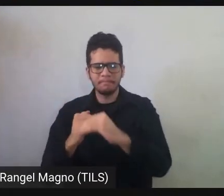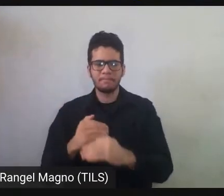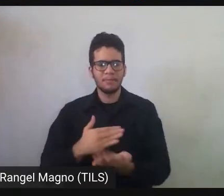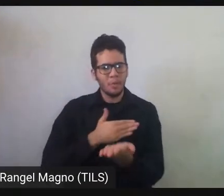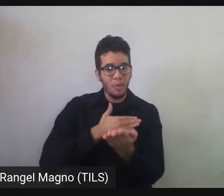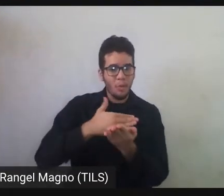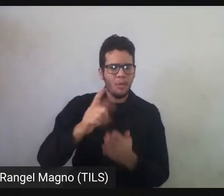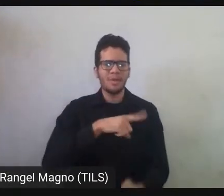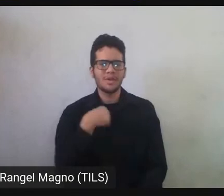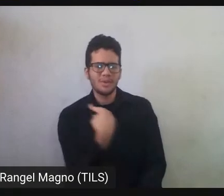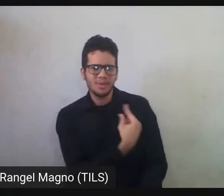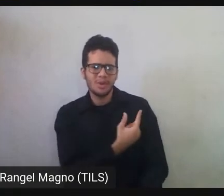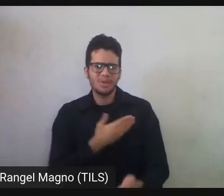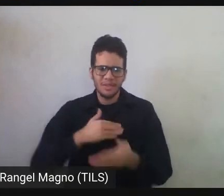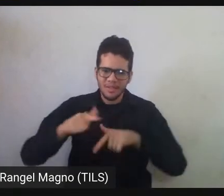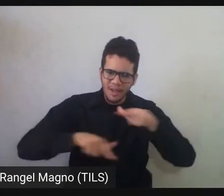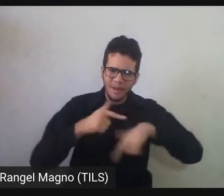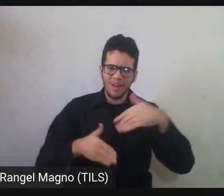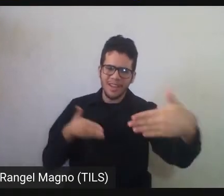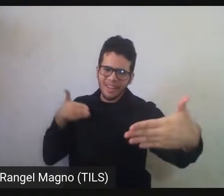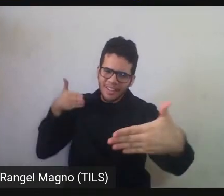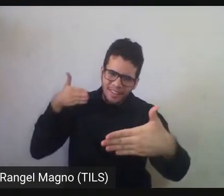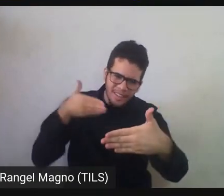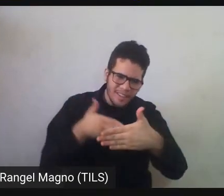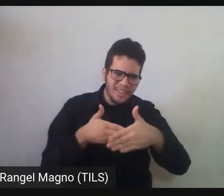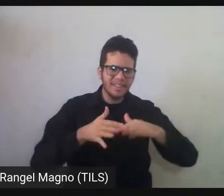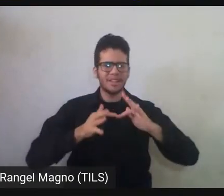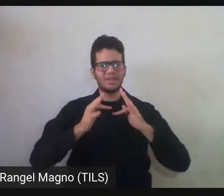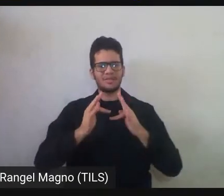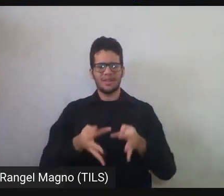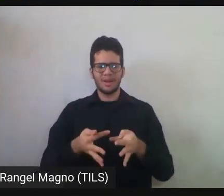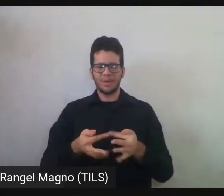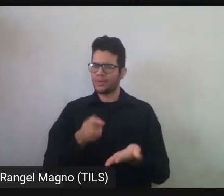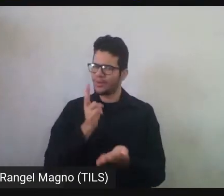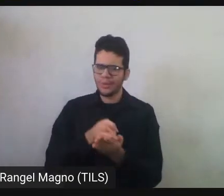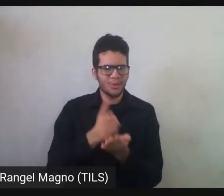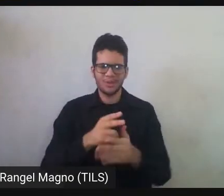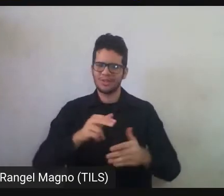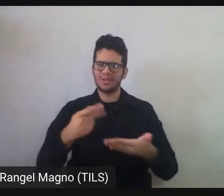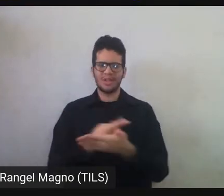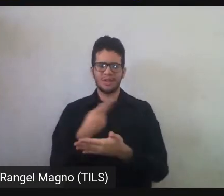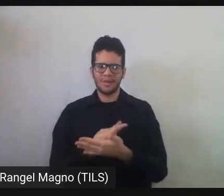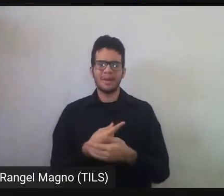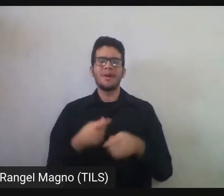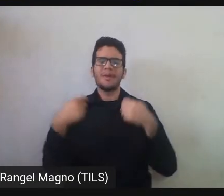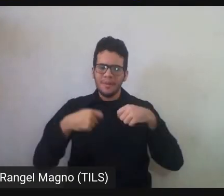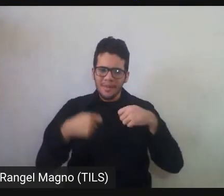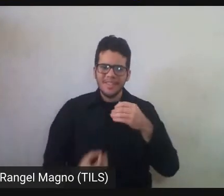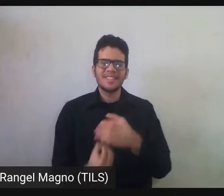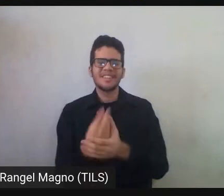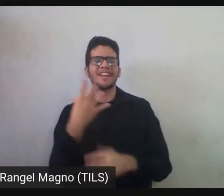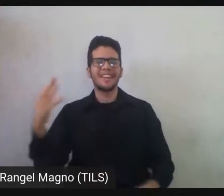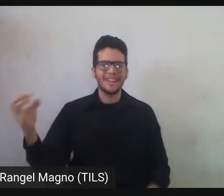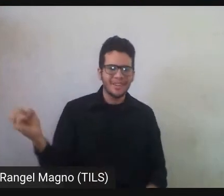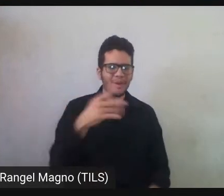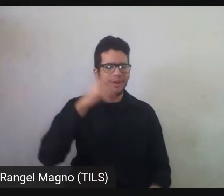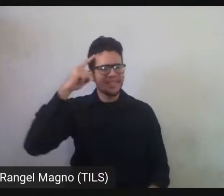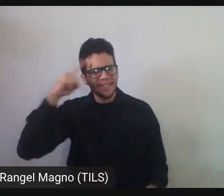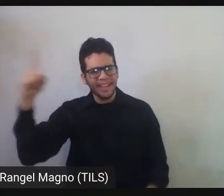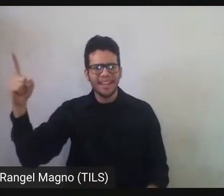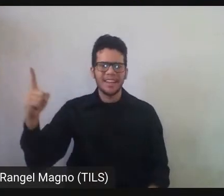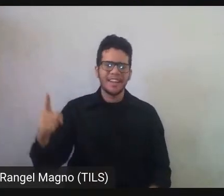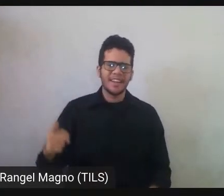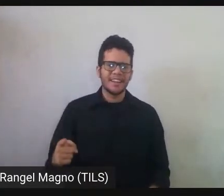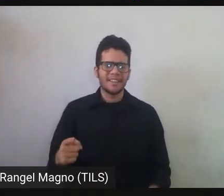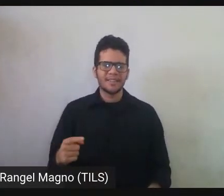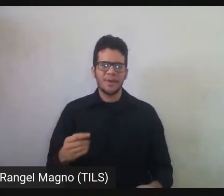40 anos depois que a gente continue repetindo as mesmas coisas que a gente tenha feito algumas elaborações a partir das pesquisas a